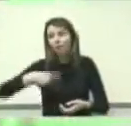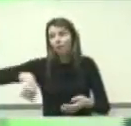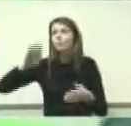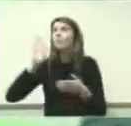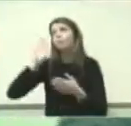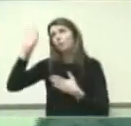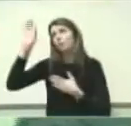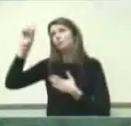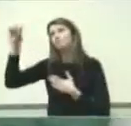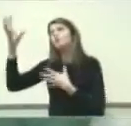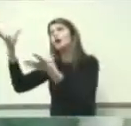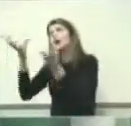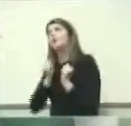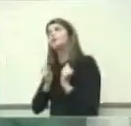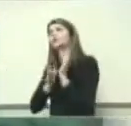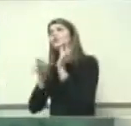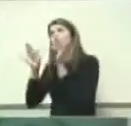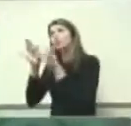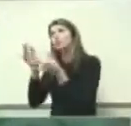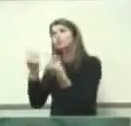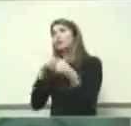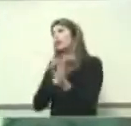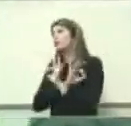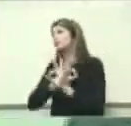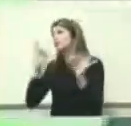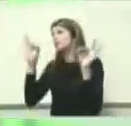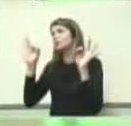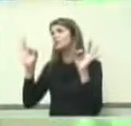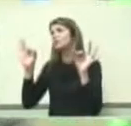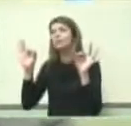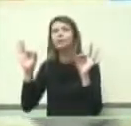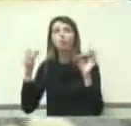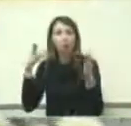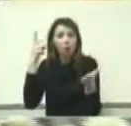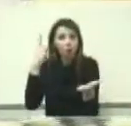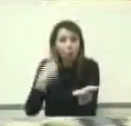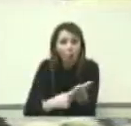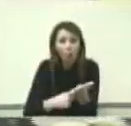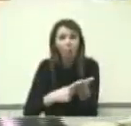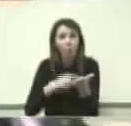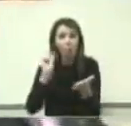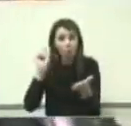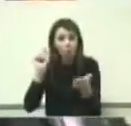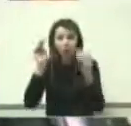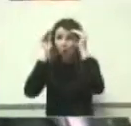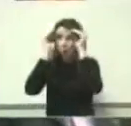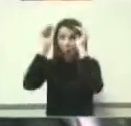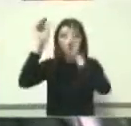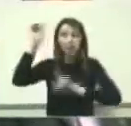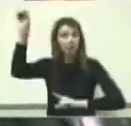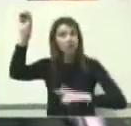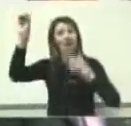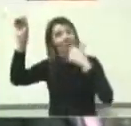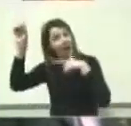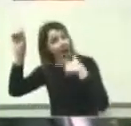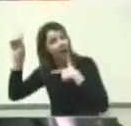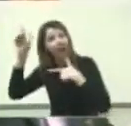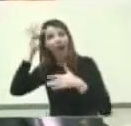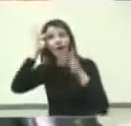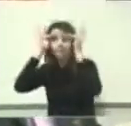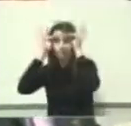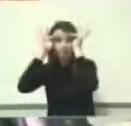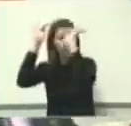dia que aceitamos Jesus como salvador e o nosso compromisso era servindo com alegria e com fidelidade